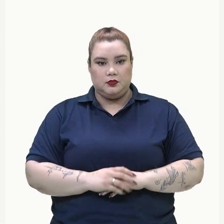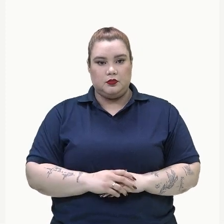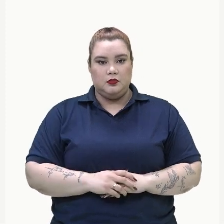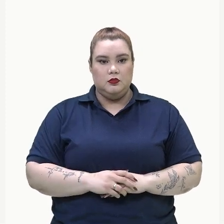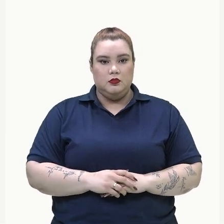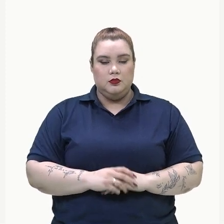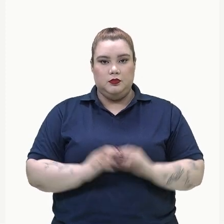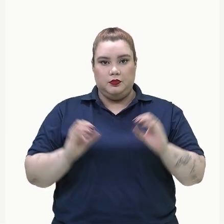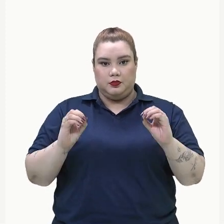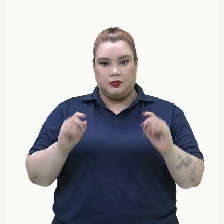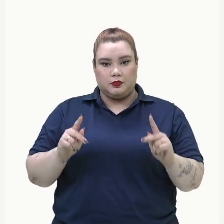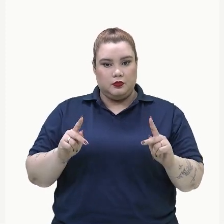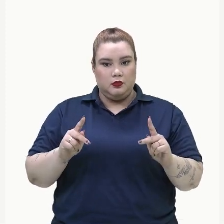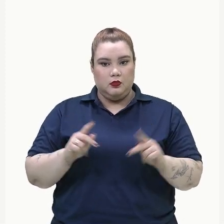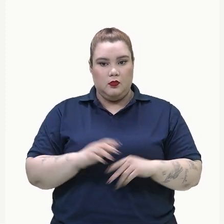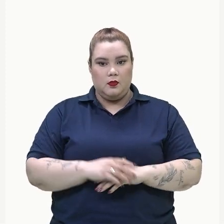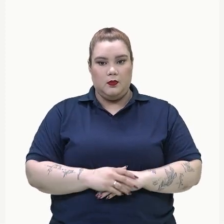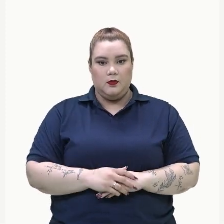Ok?